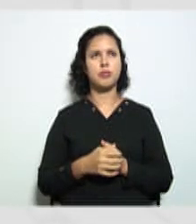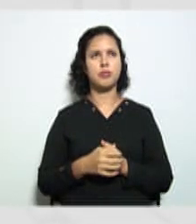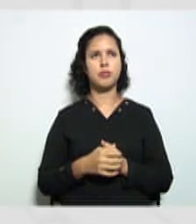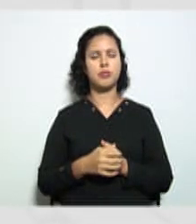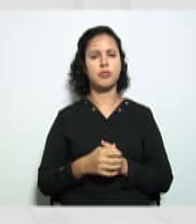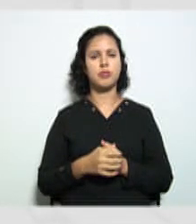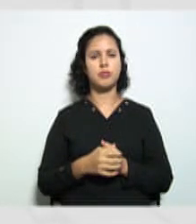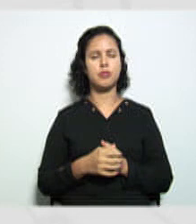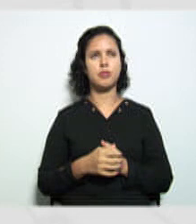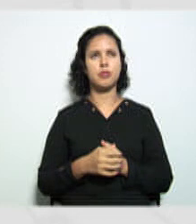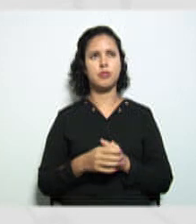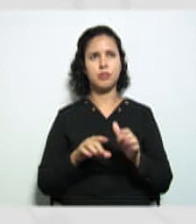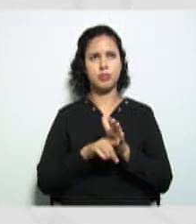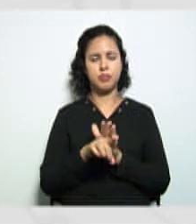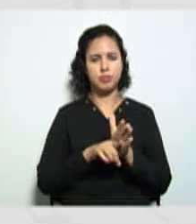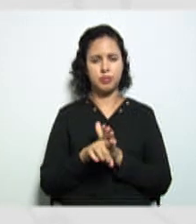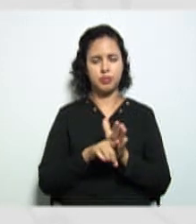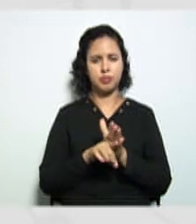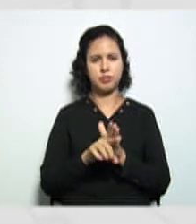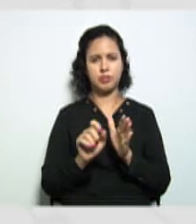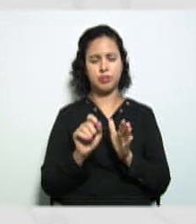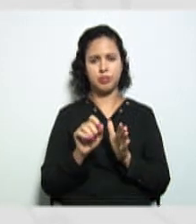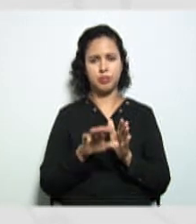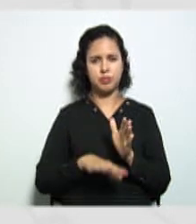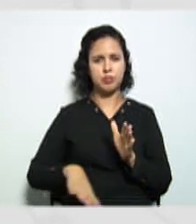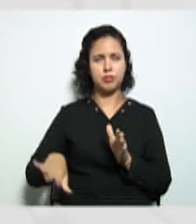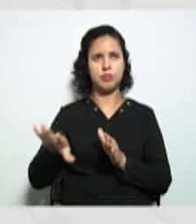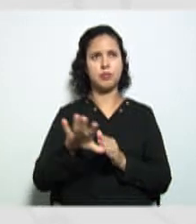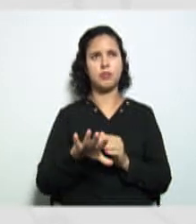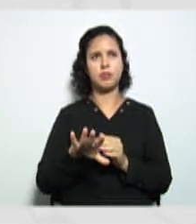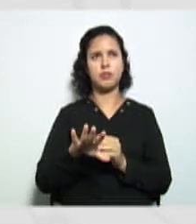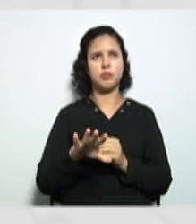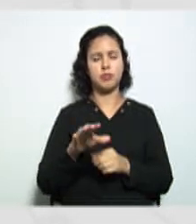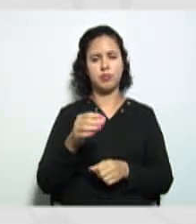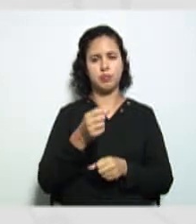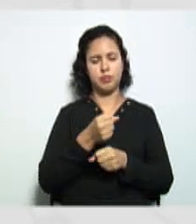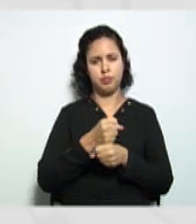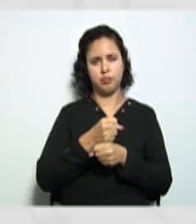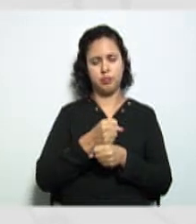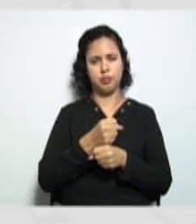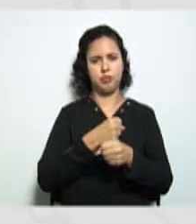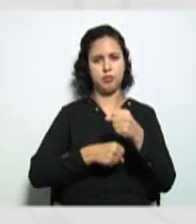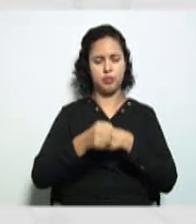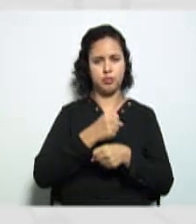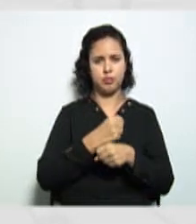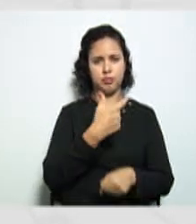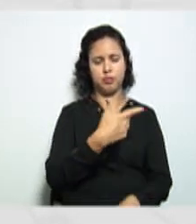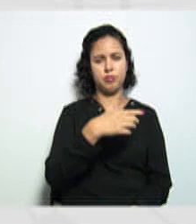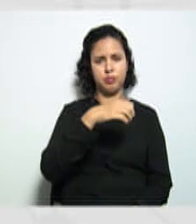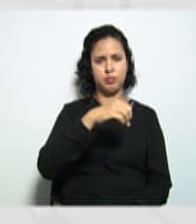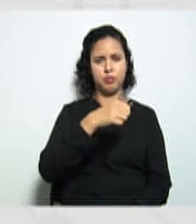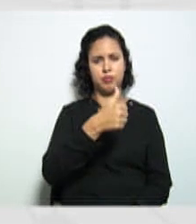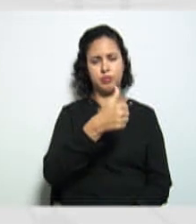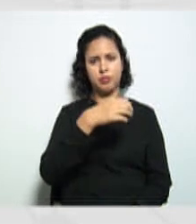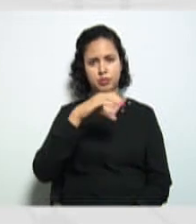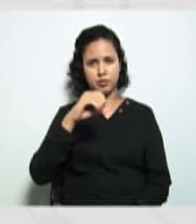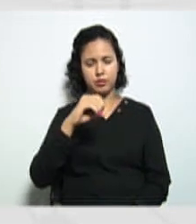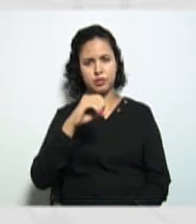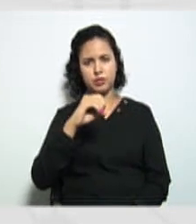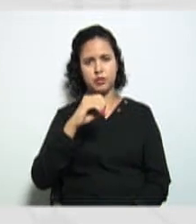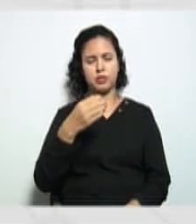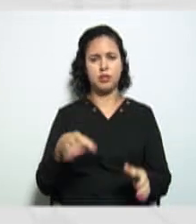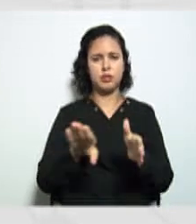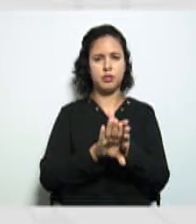Pode ler, professora. Pesquisas realizadas no biênio de 2010 a 2014 são boas